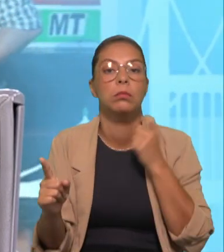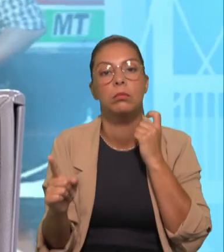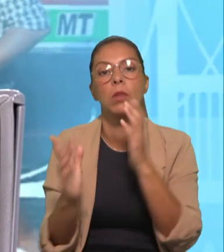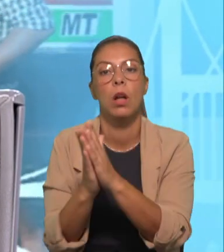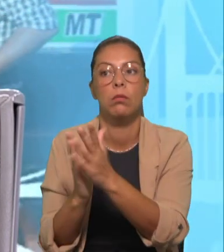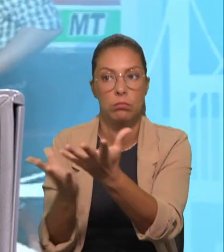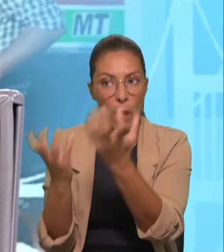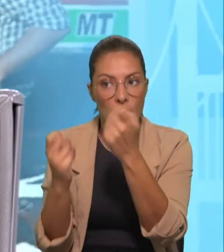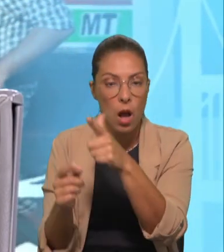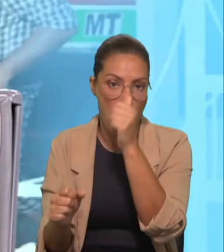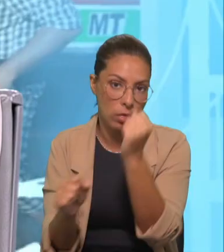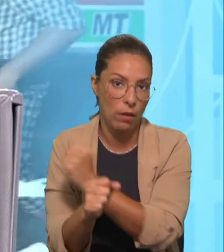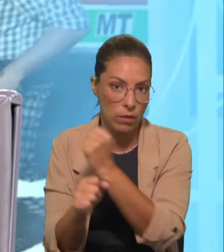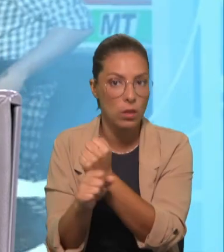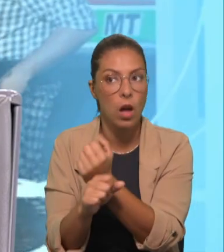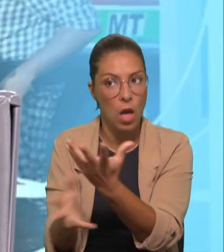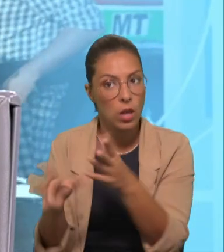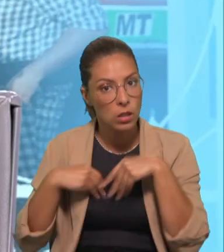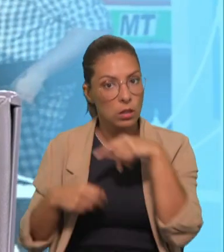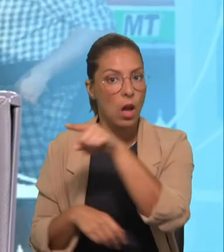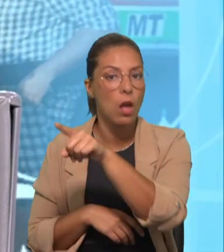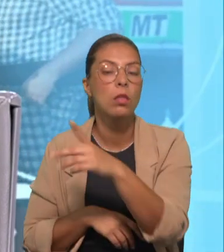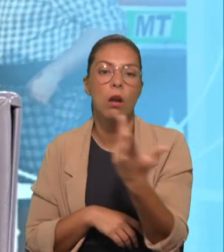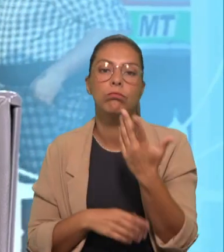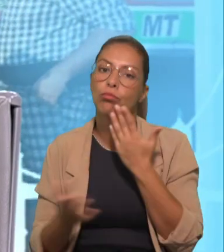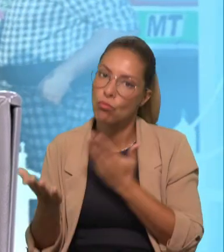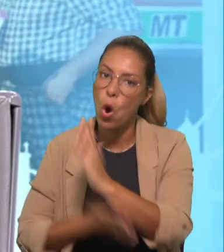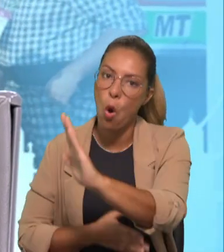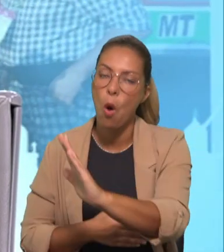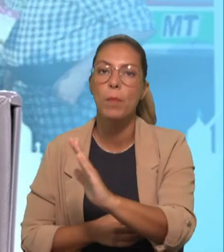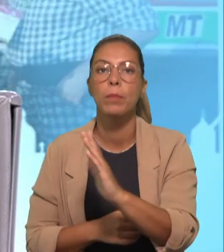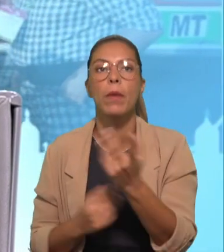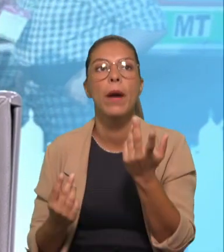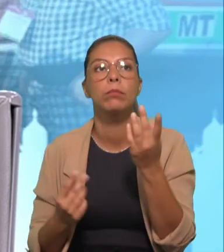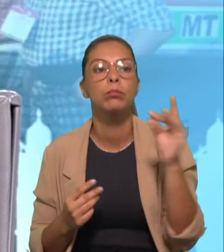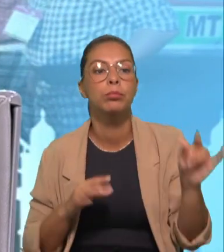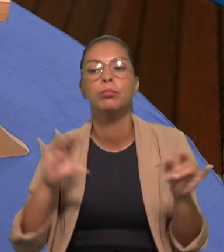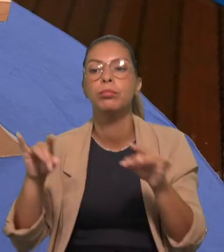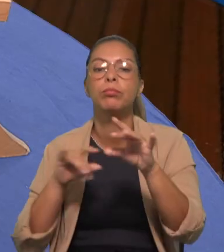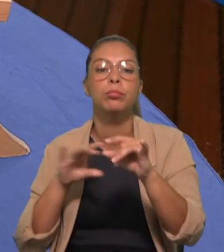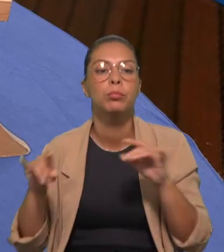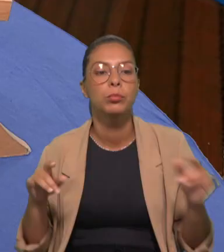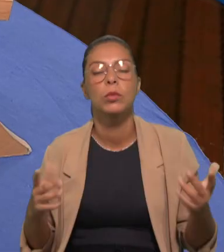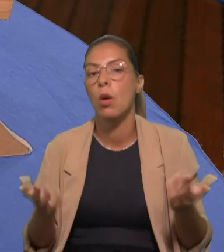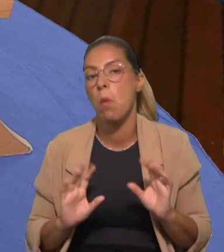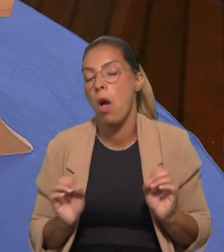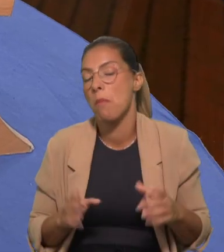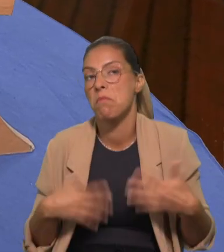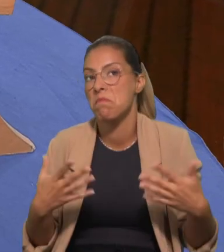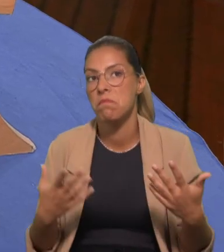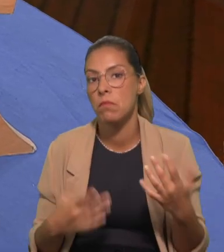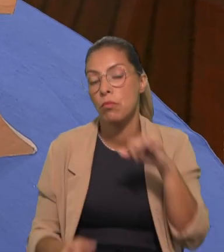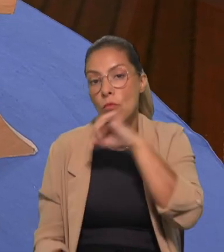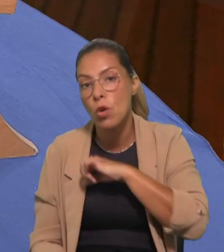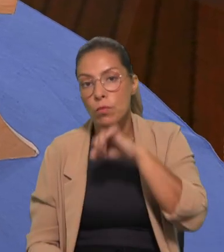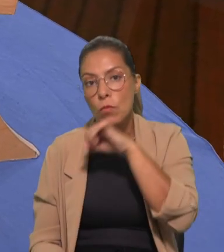deste género. Pronto, não há uma receita para a identificação dos lugares. Nós vamos conhecendo também muitas paróquias e